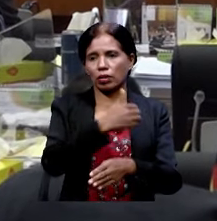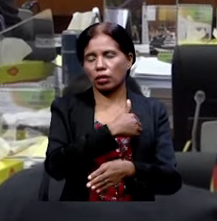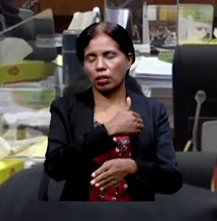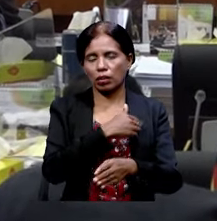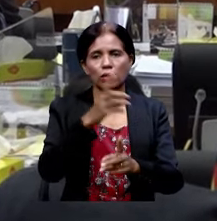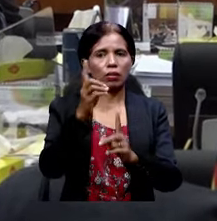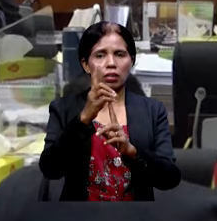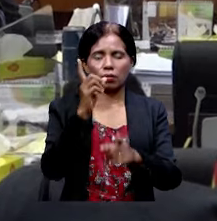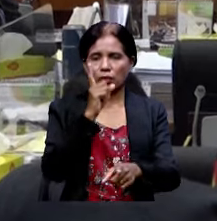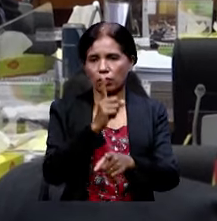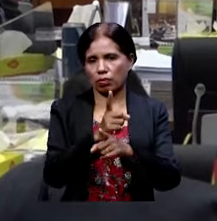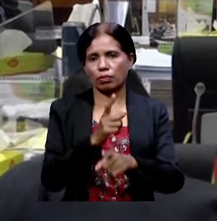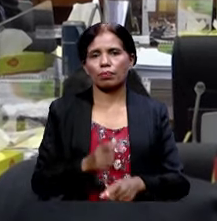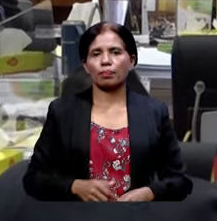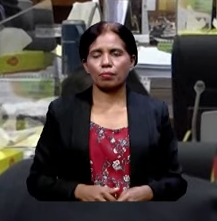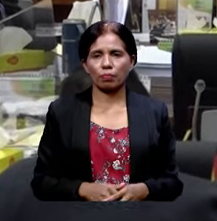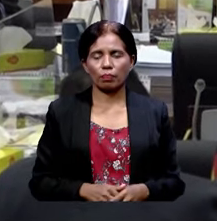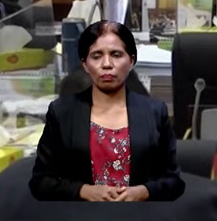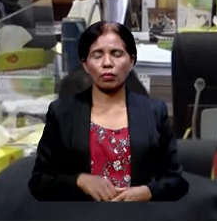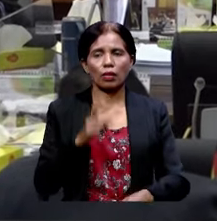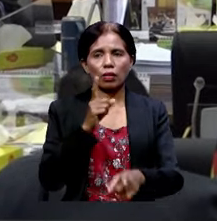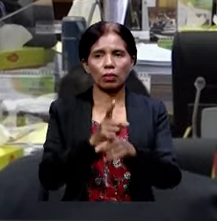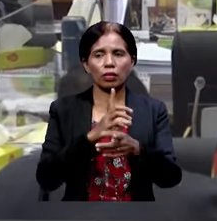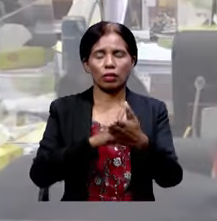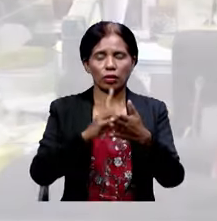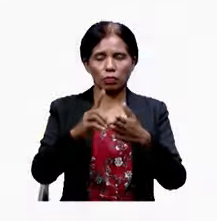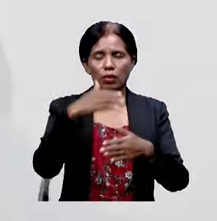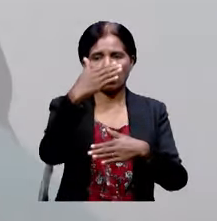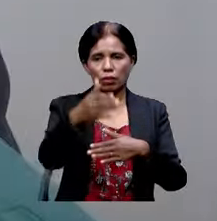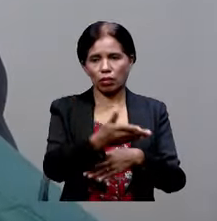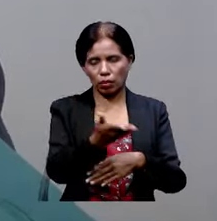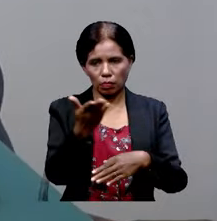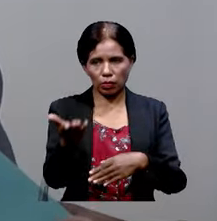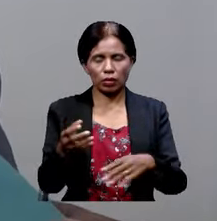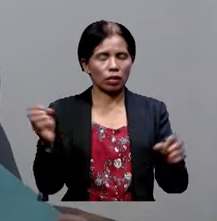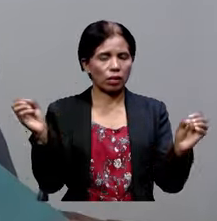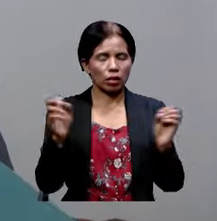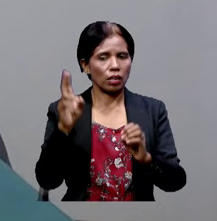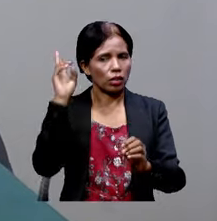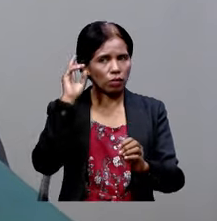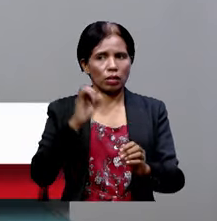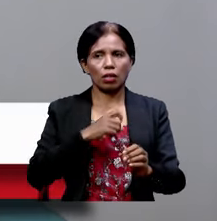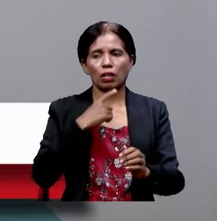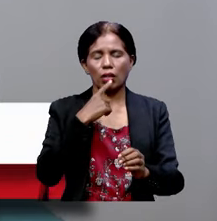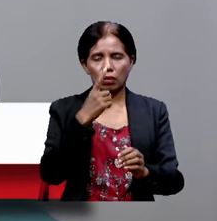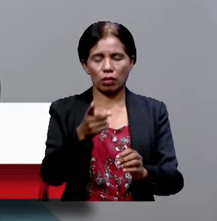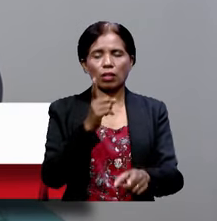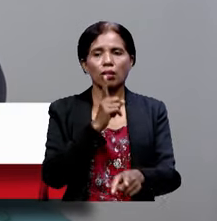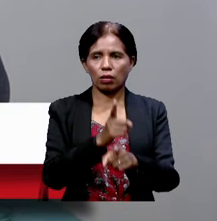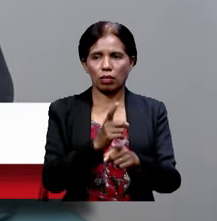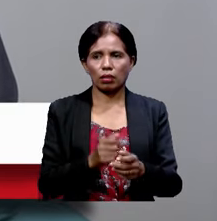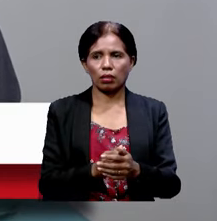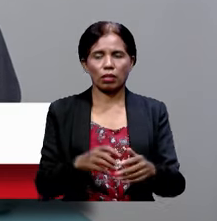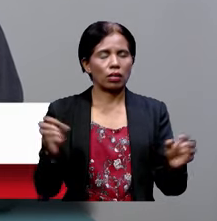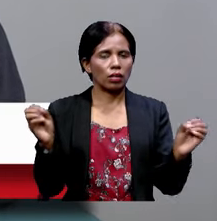data fixo. Claro, semana hoje o real temi tá bom ser la rona e a plenária. Real temi claramente, tá bem? Lá ia